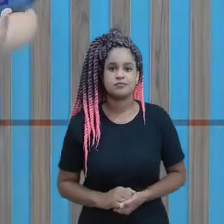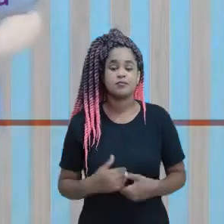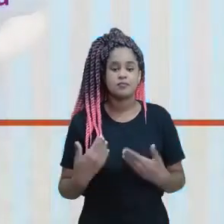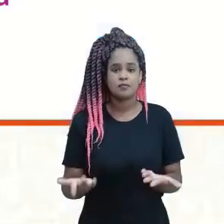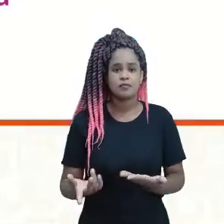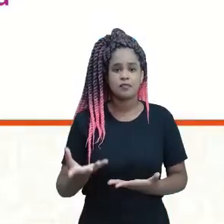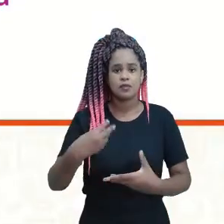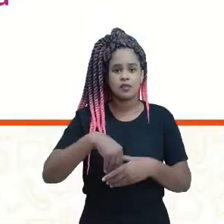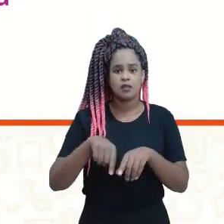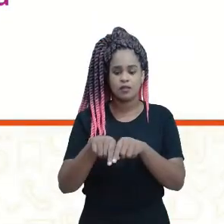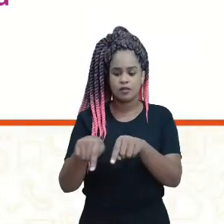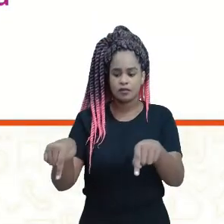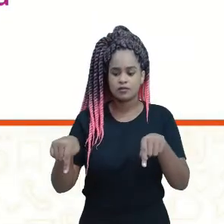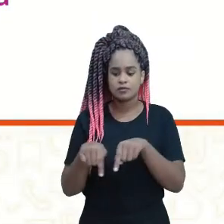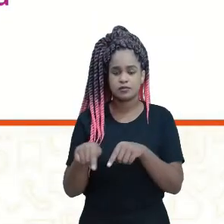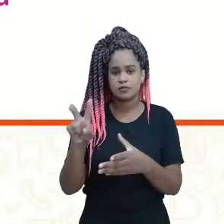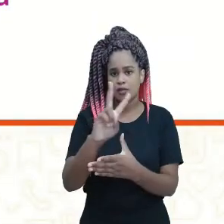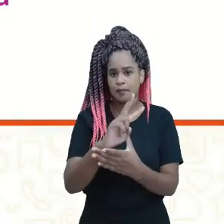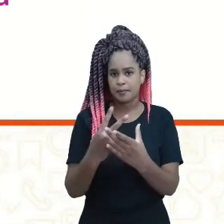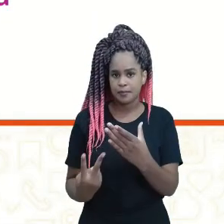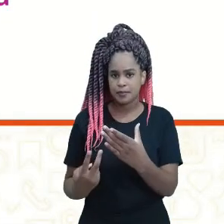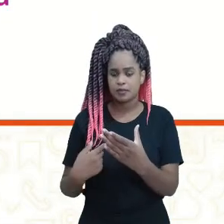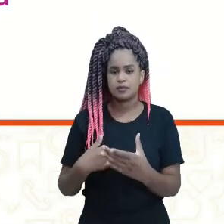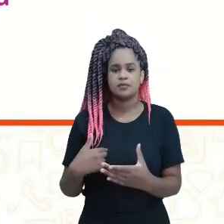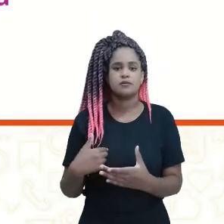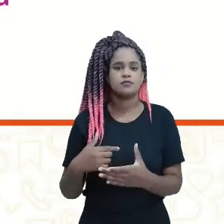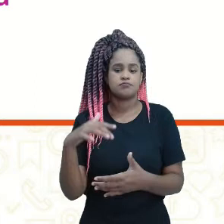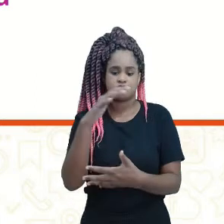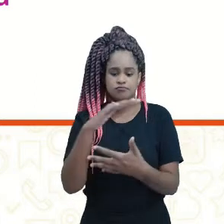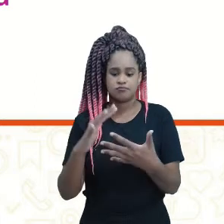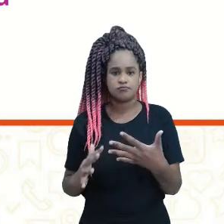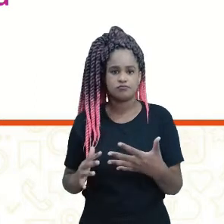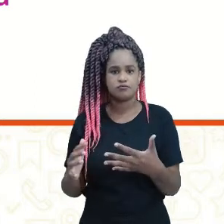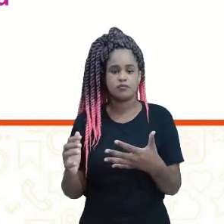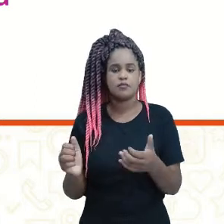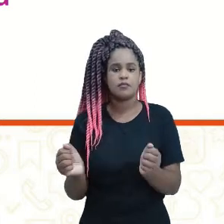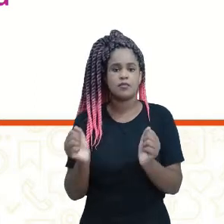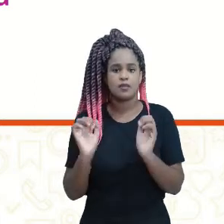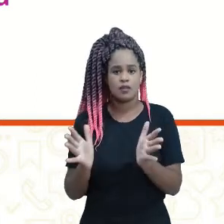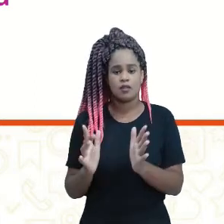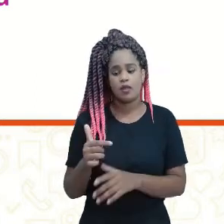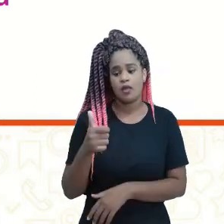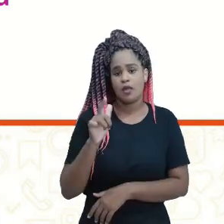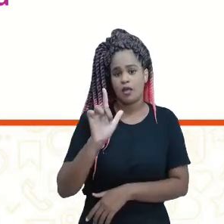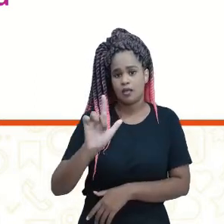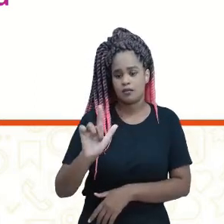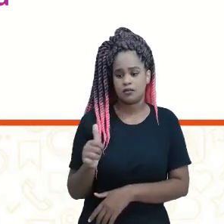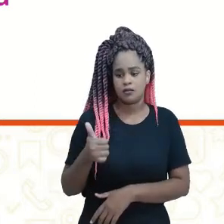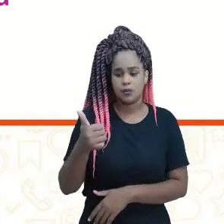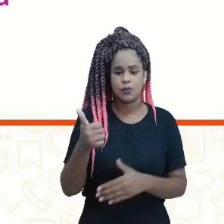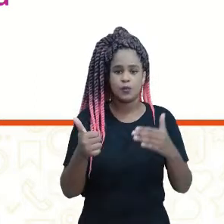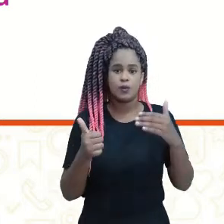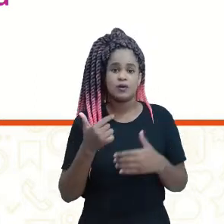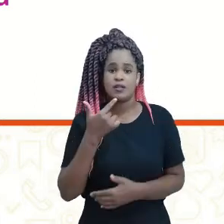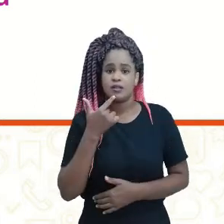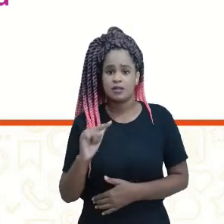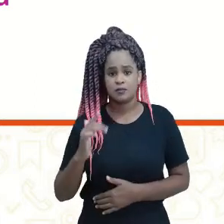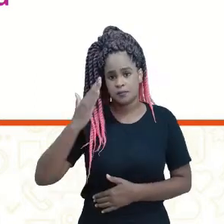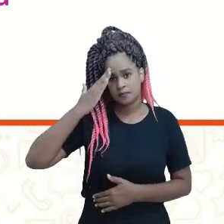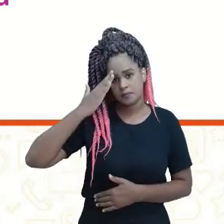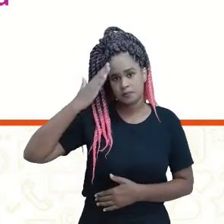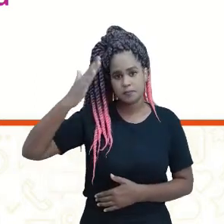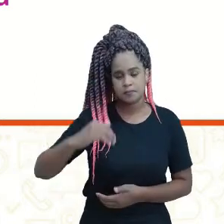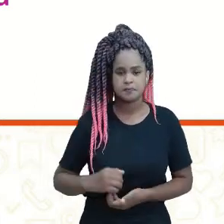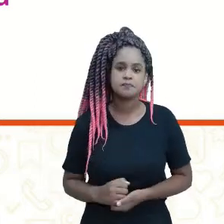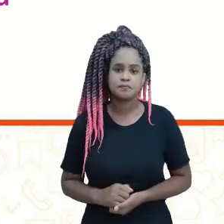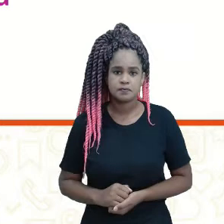Na sala bilíngue, a língua de sinais é a chamada L1, é a principal língua, é a língua de